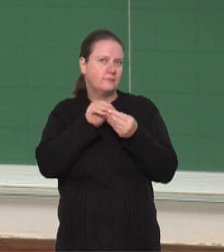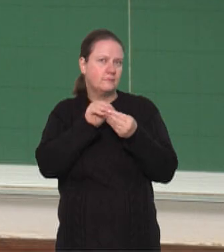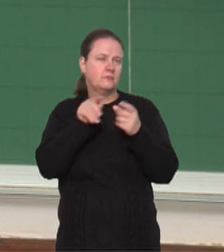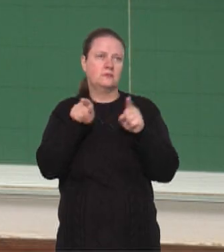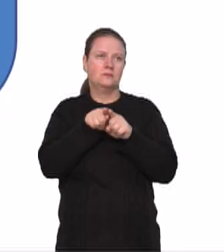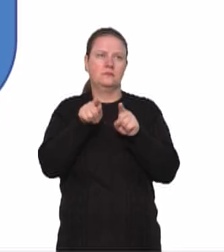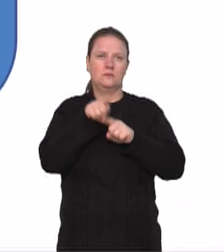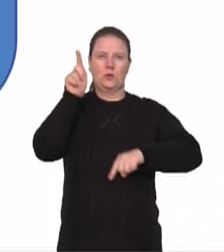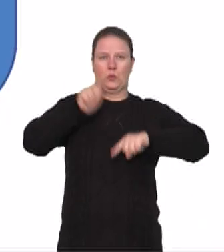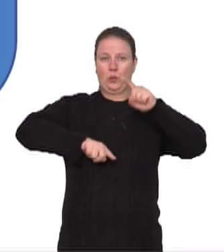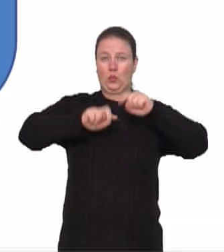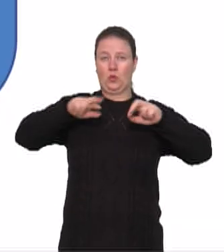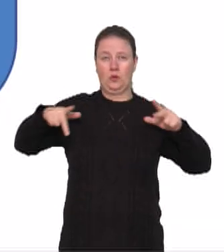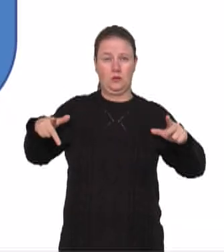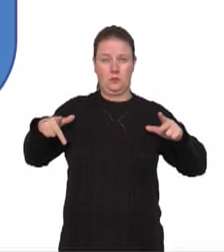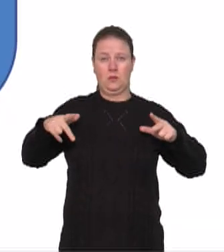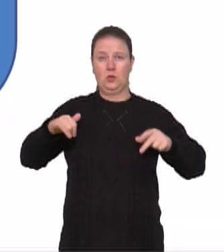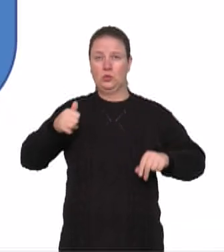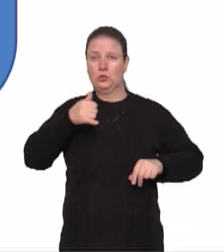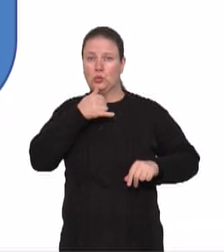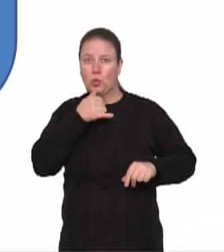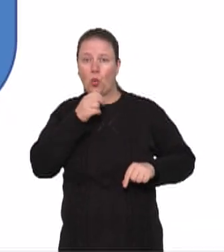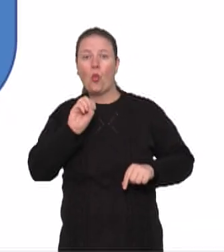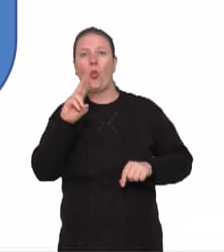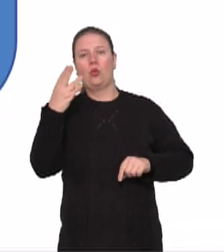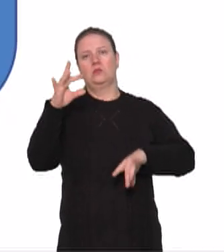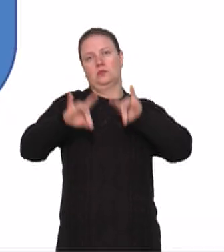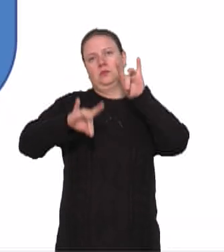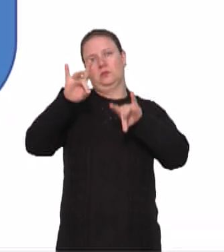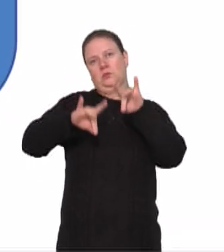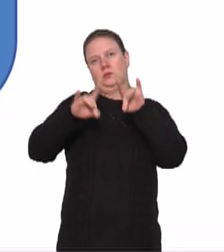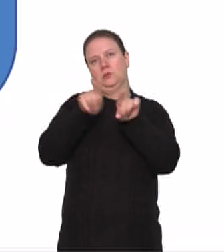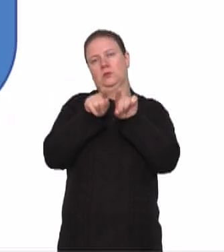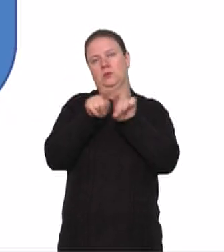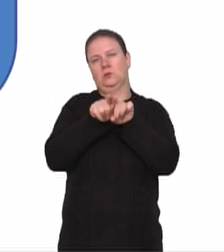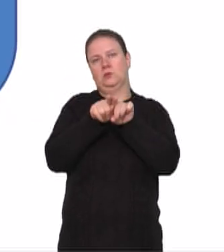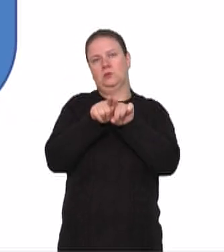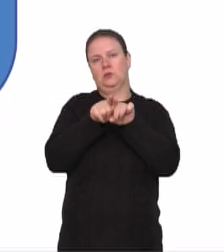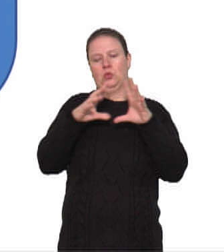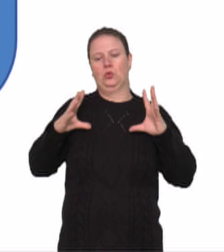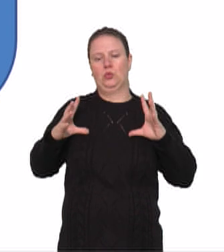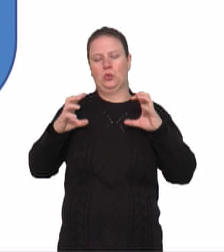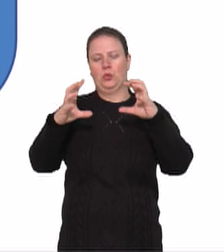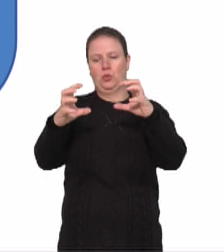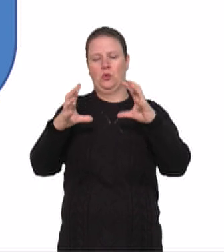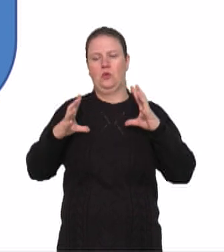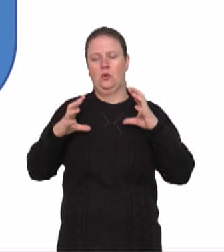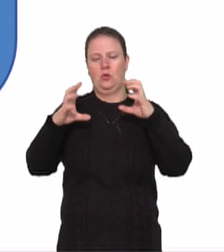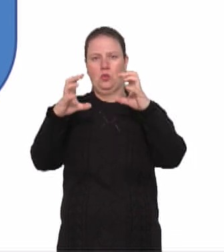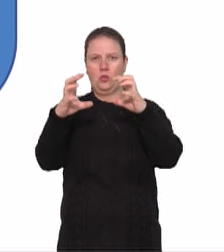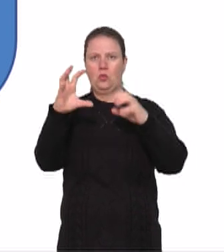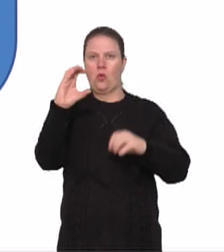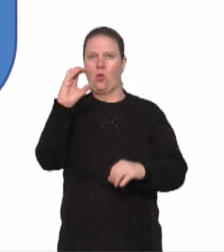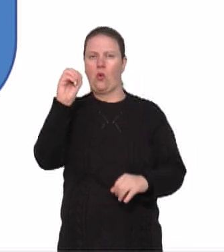novo os elementos do gênero dramático ou teatral. Então, tem a presença lá de um conflito, né? Necessariamente deve haver um